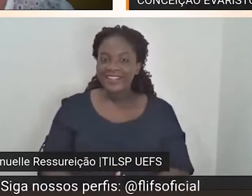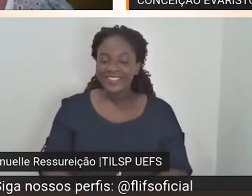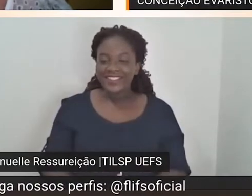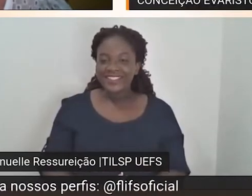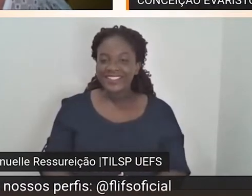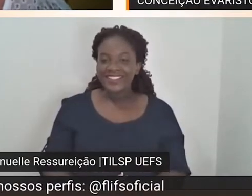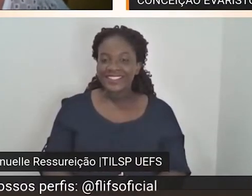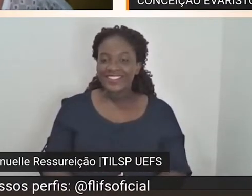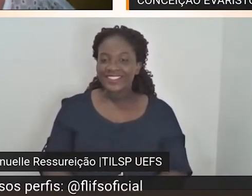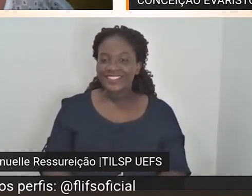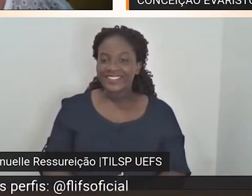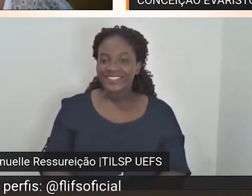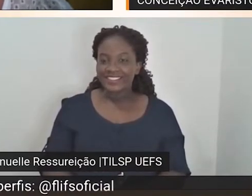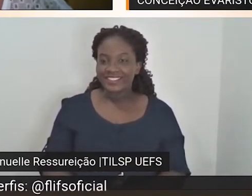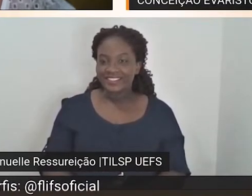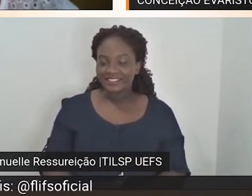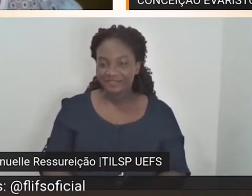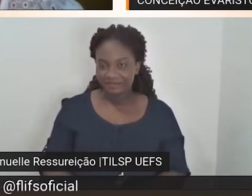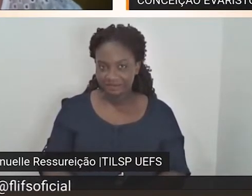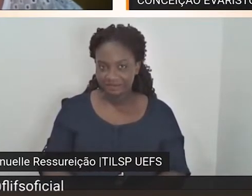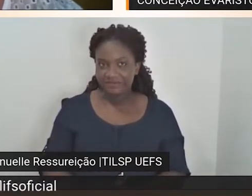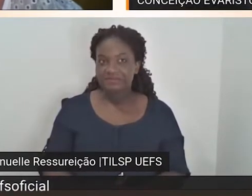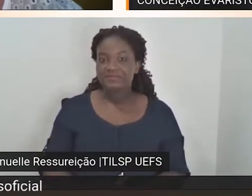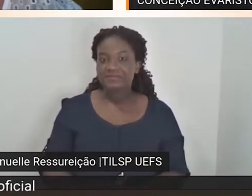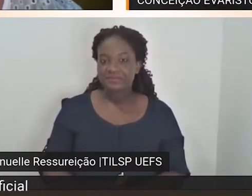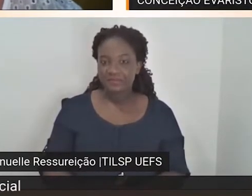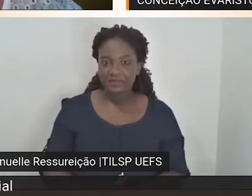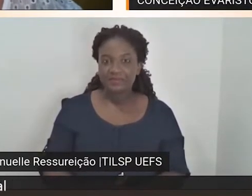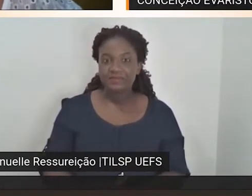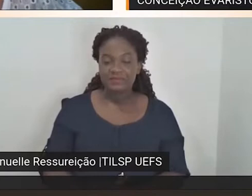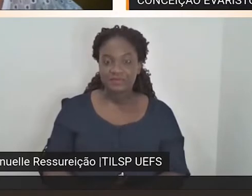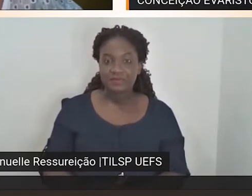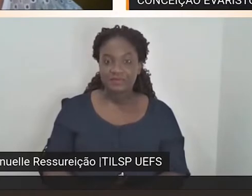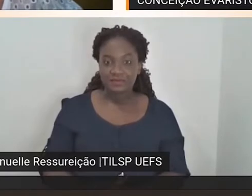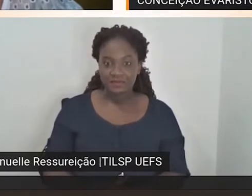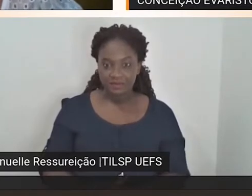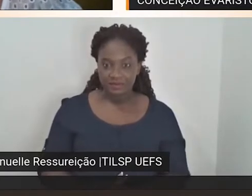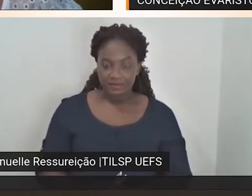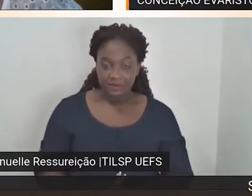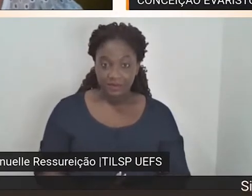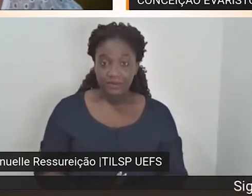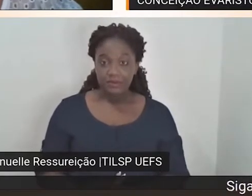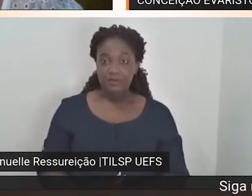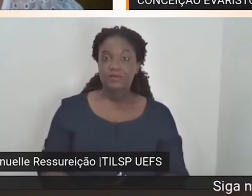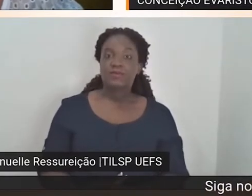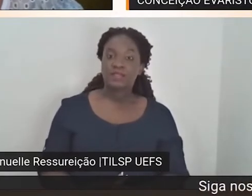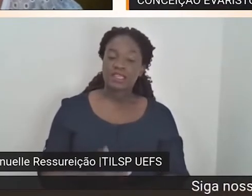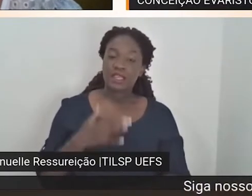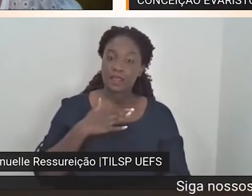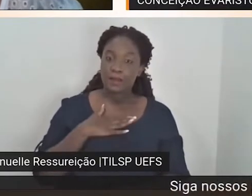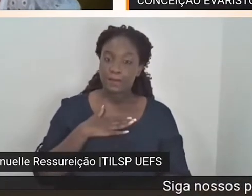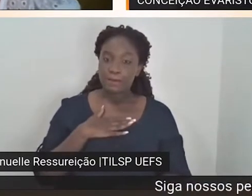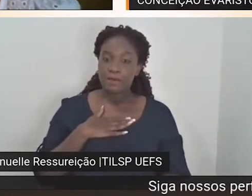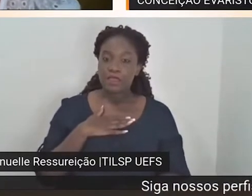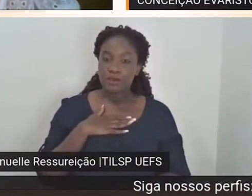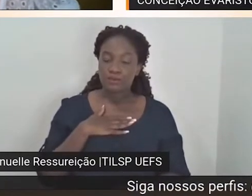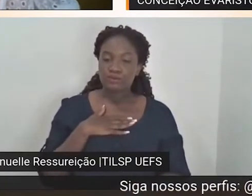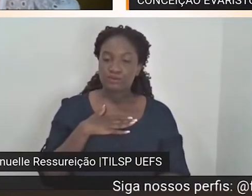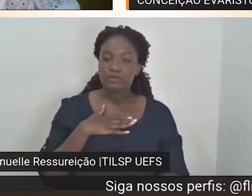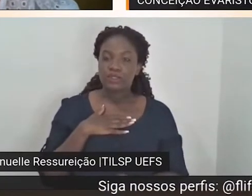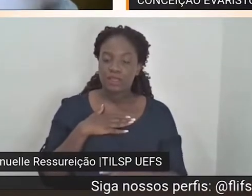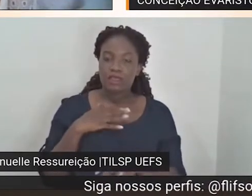Bom, todo o meu arquivo, né, todo o meu acervo